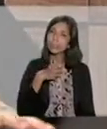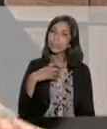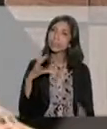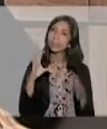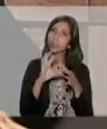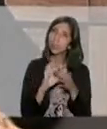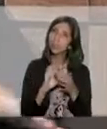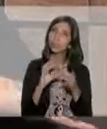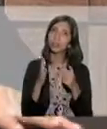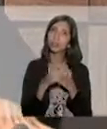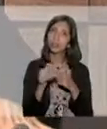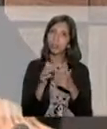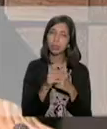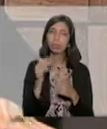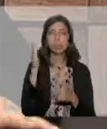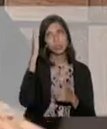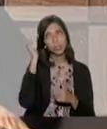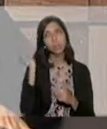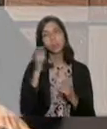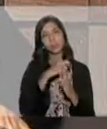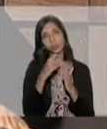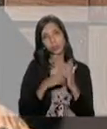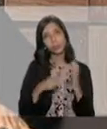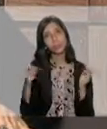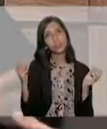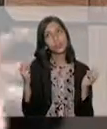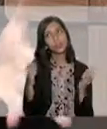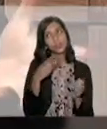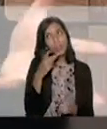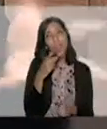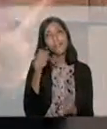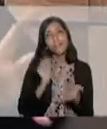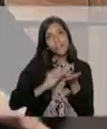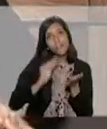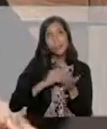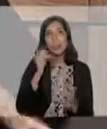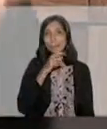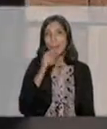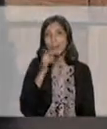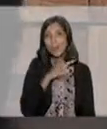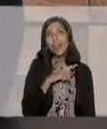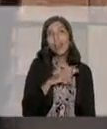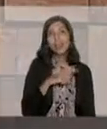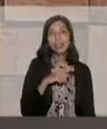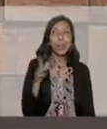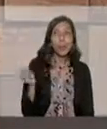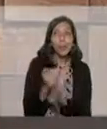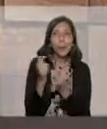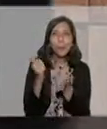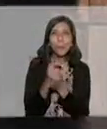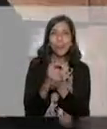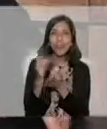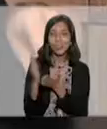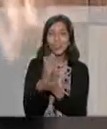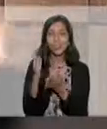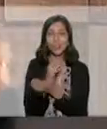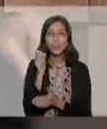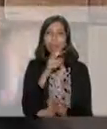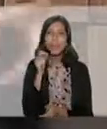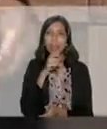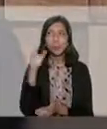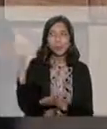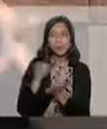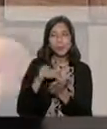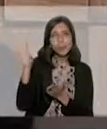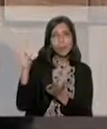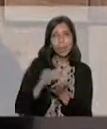ternura. Claro que o redator final chegava e falava assim, tá faltando piada aqui. Aí eu comprava livrinho de piada e ficava botando piada